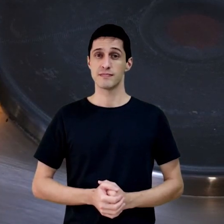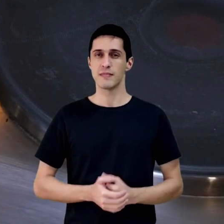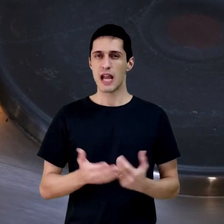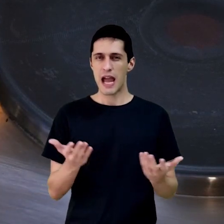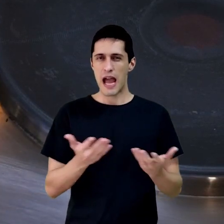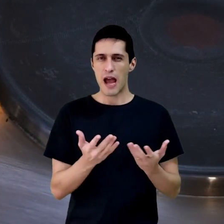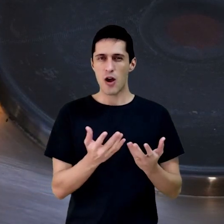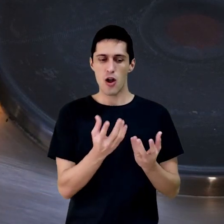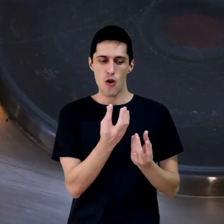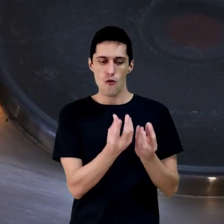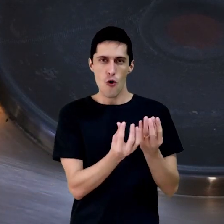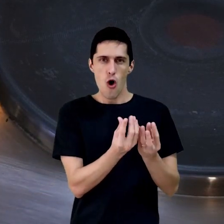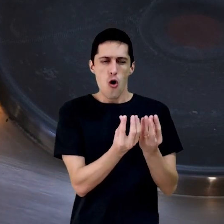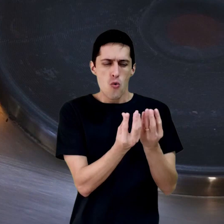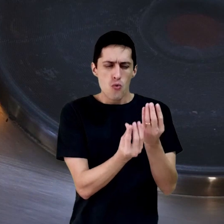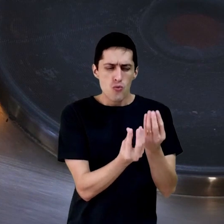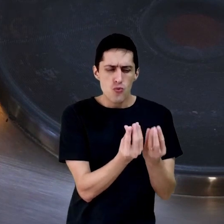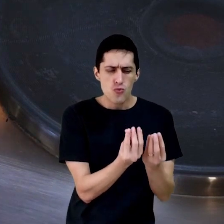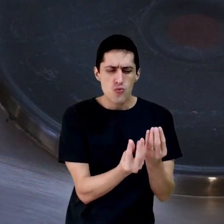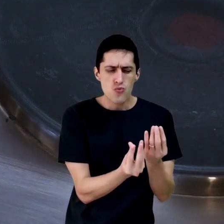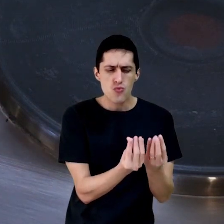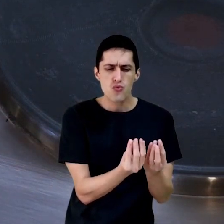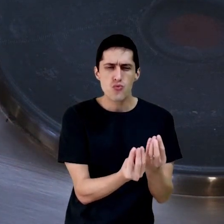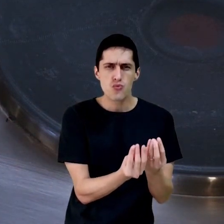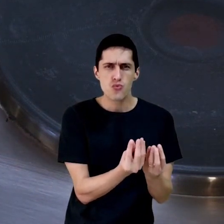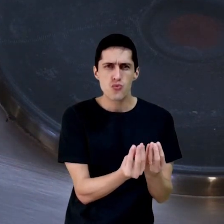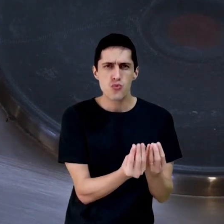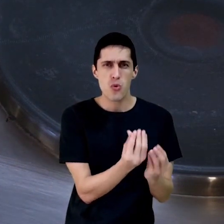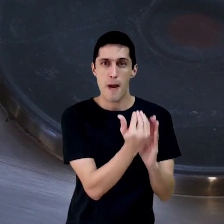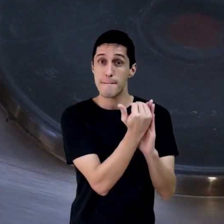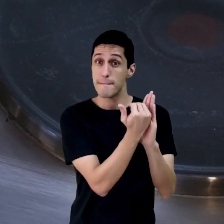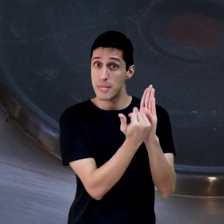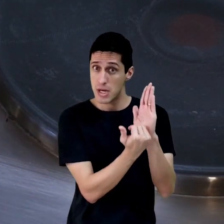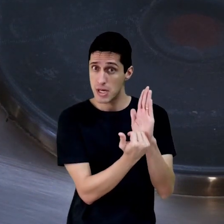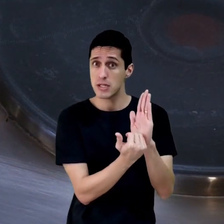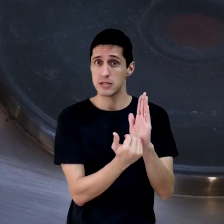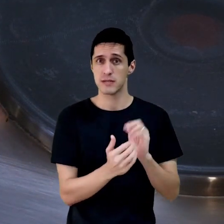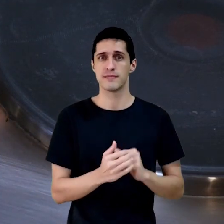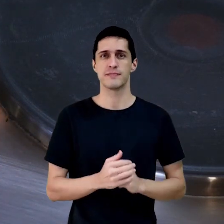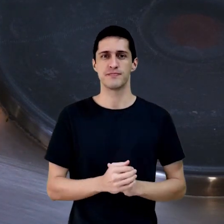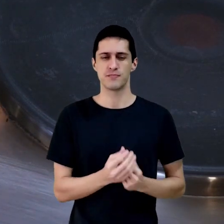Vou abaixar mais um pouquinho o fogo aqui, ó, para não queimar.